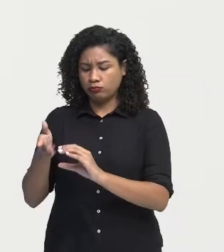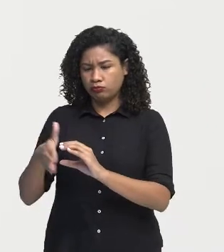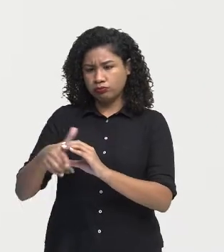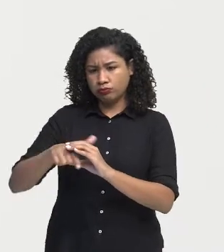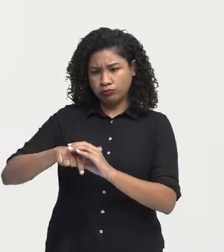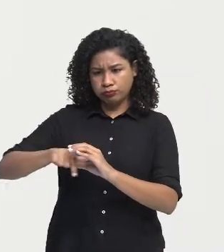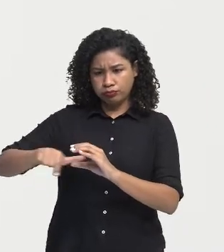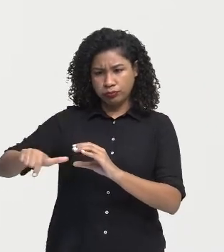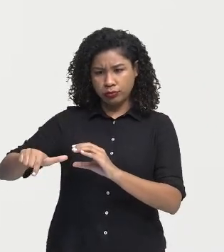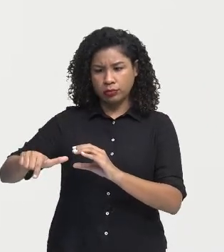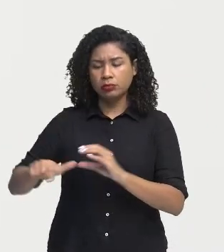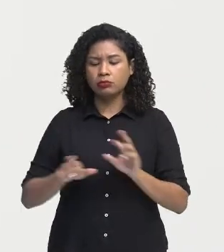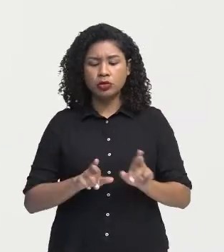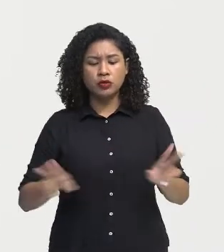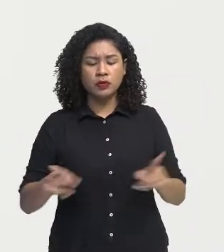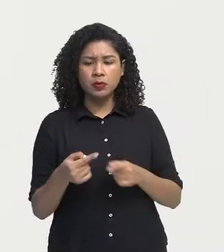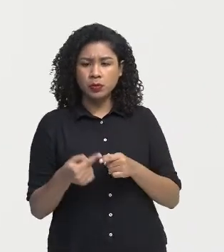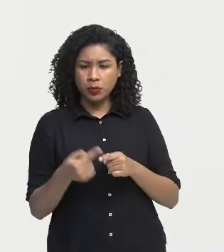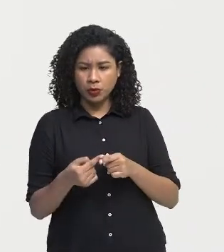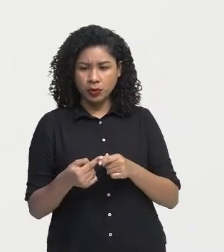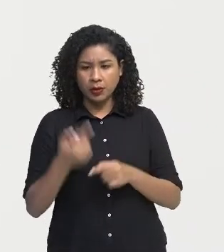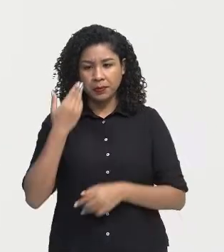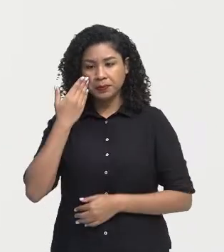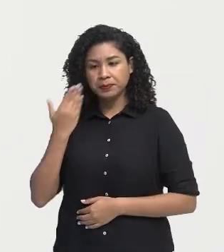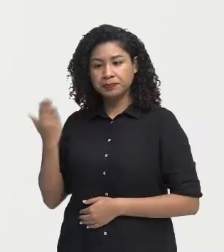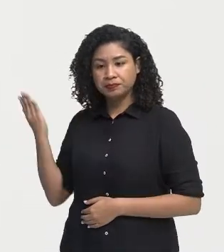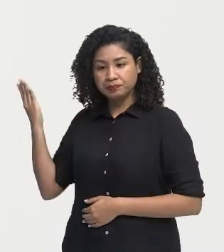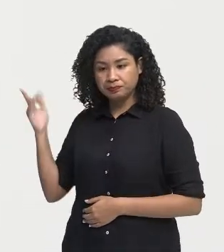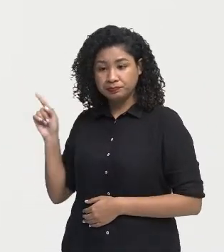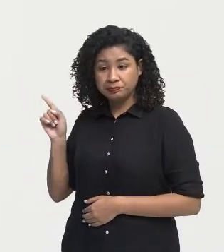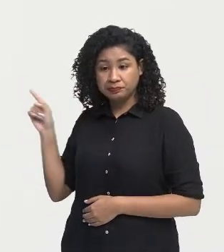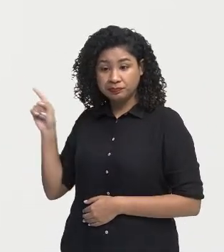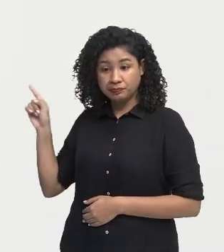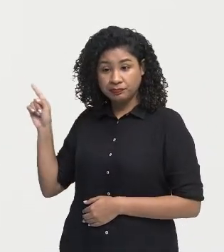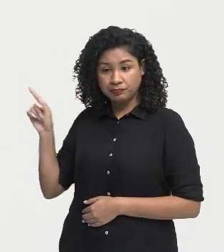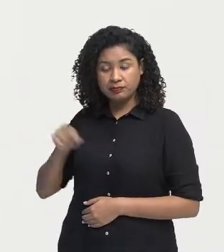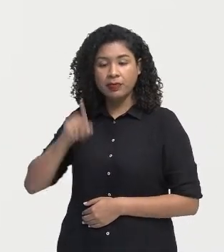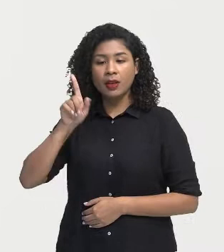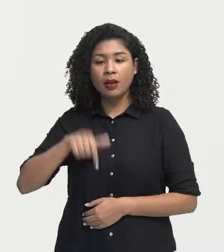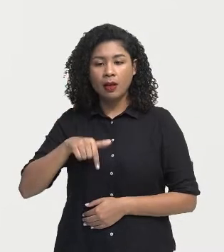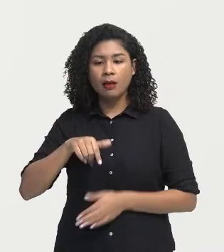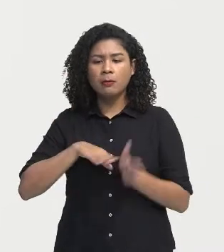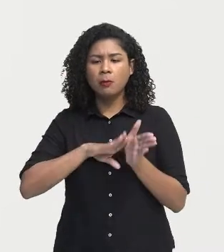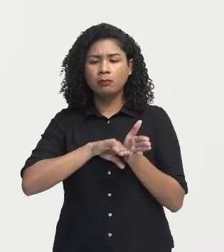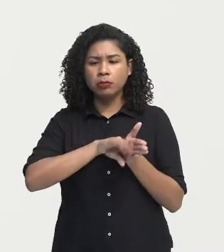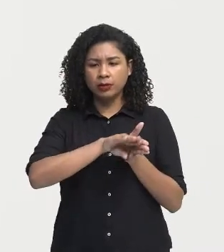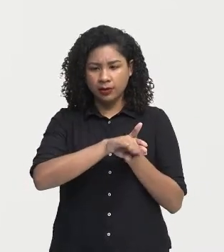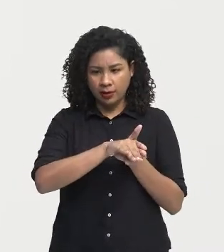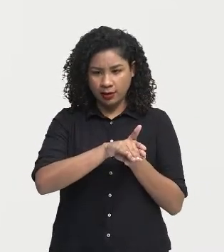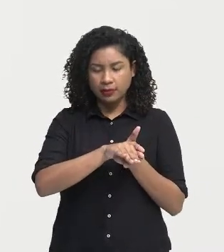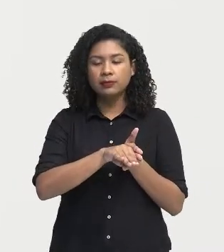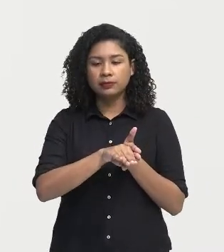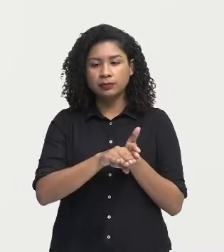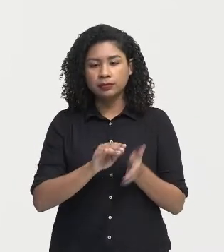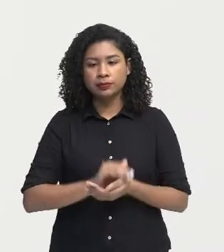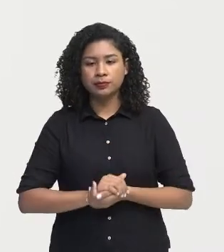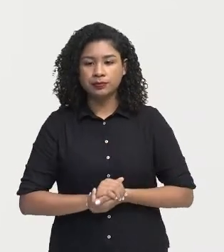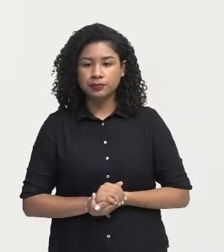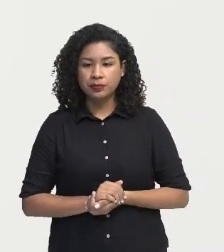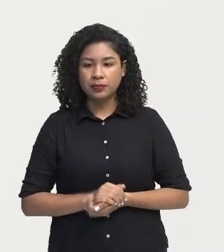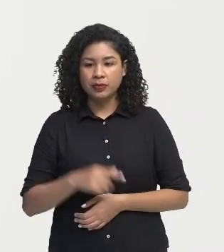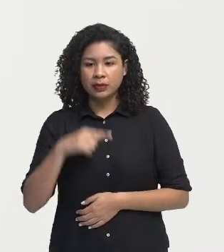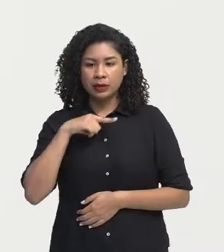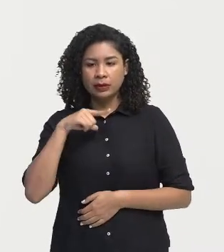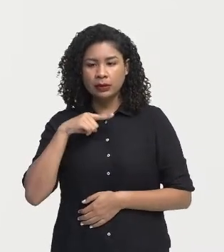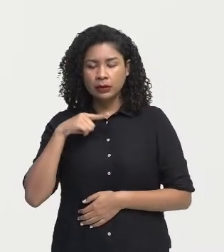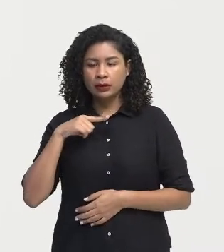bactéria, representando aqui os procariontes. Eu observo que na célula procarionte, o material genético que está